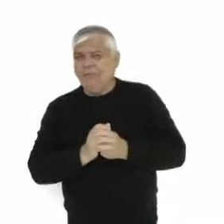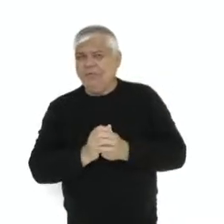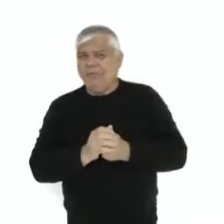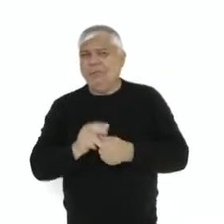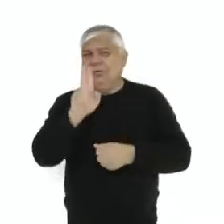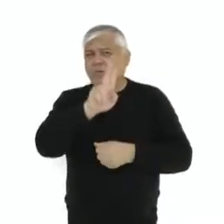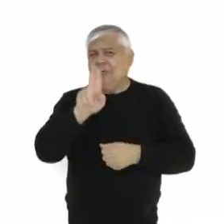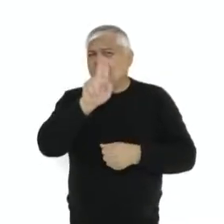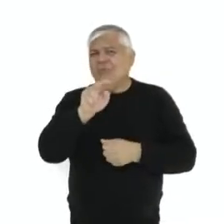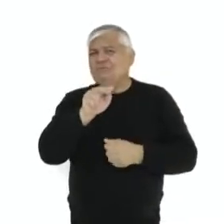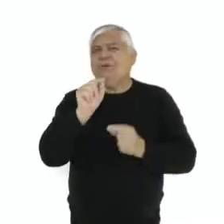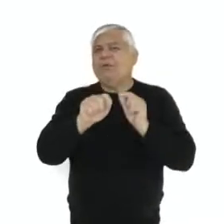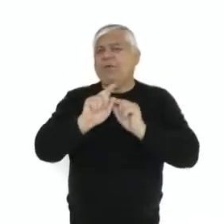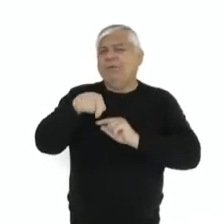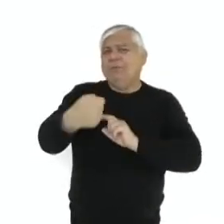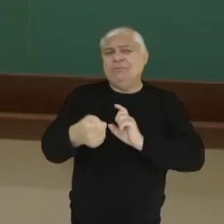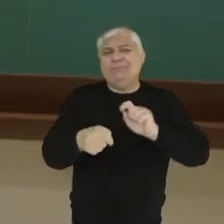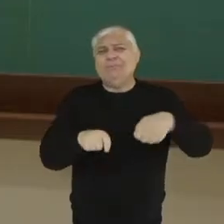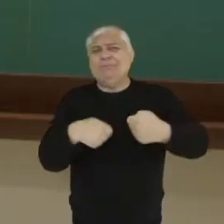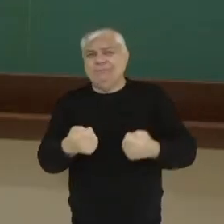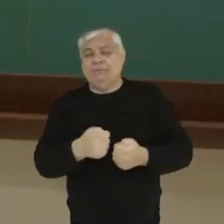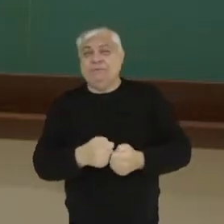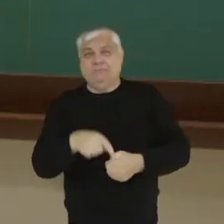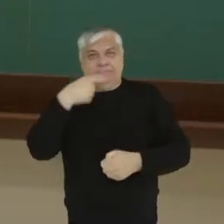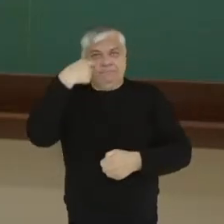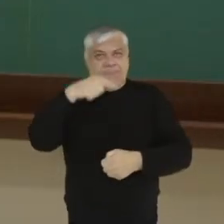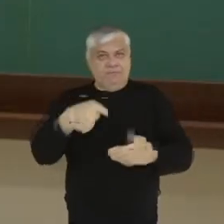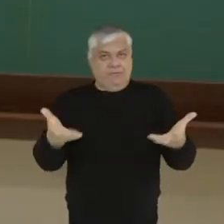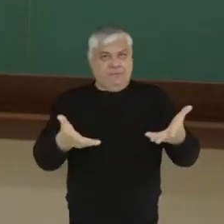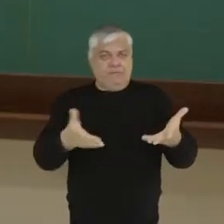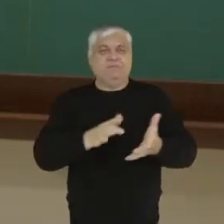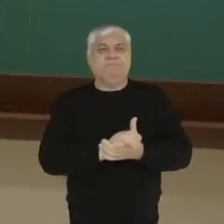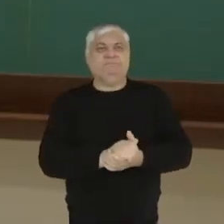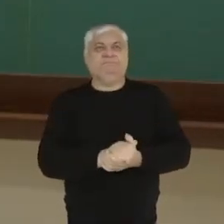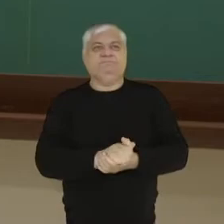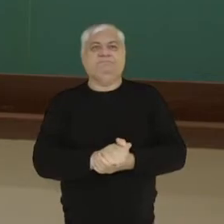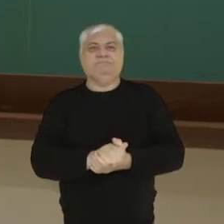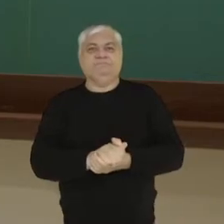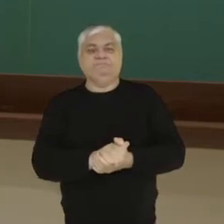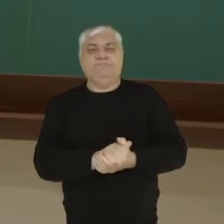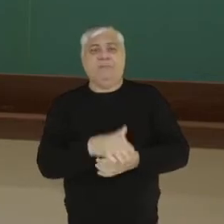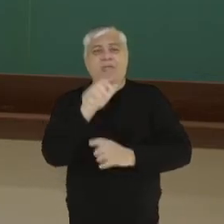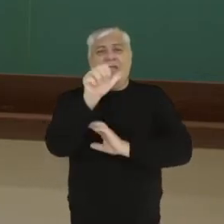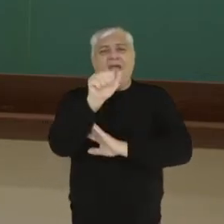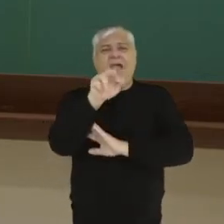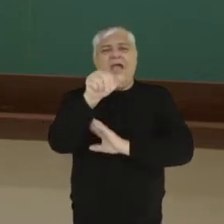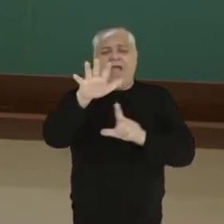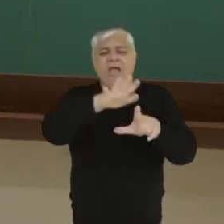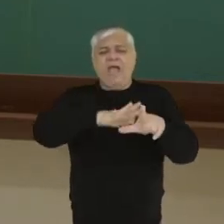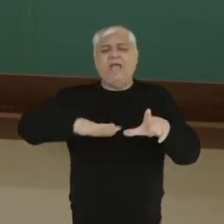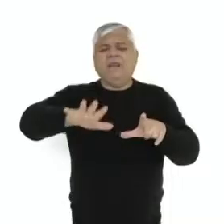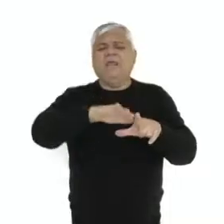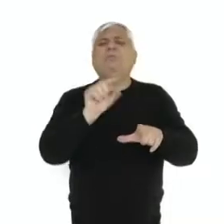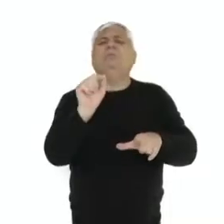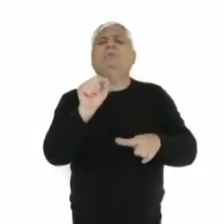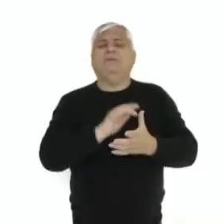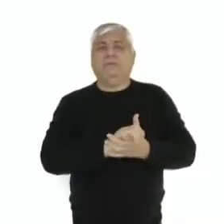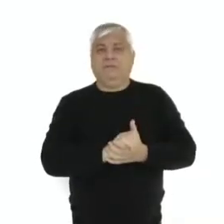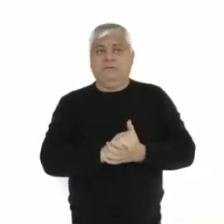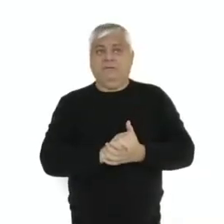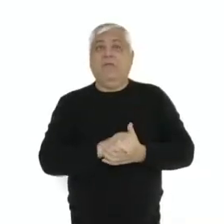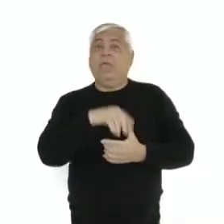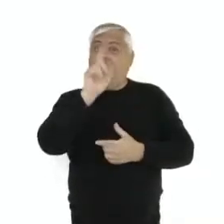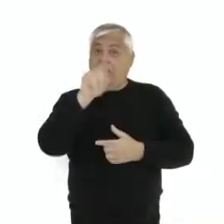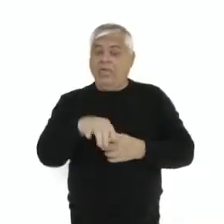utilizadas? Então vamos descobrir todas essas coisas. Se liga. Primeira coisa, o que é a área? A área